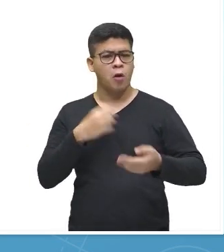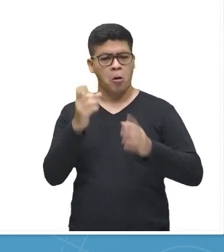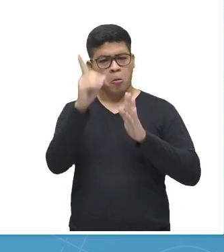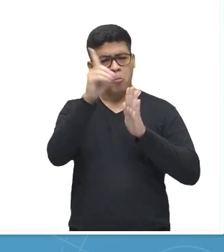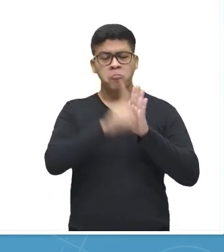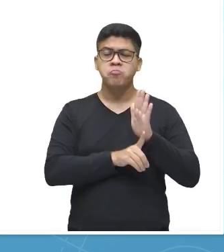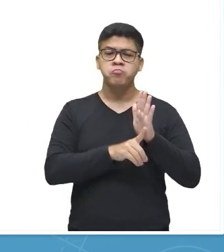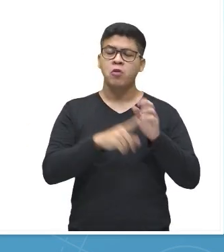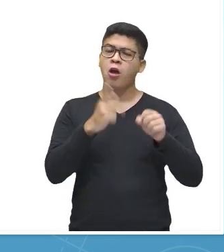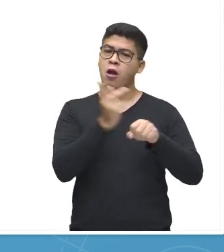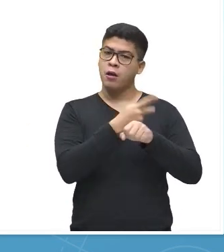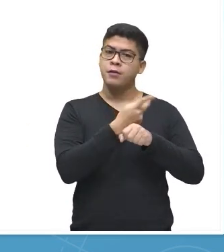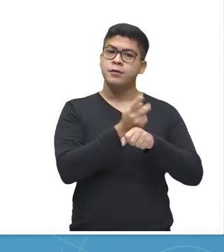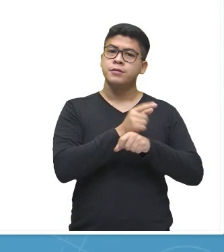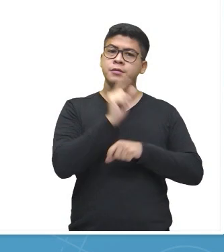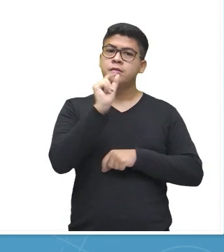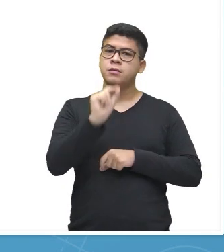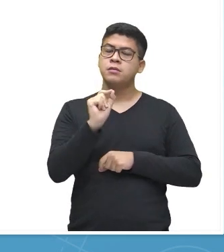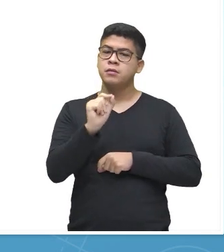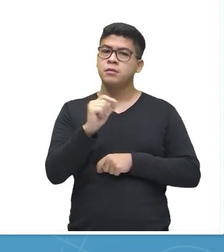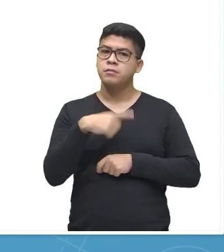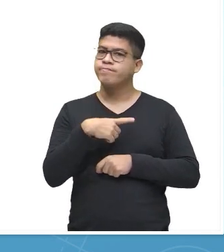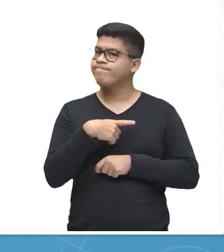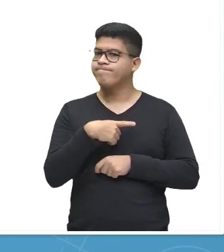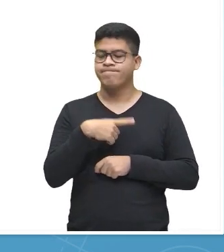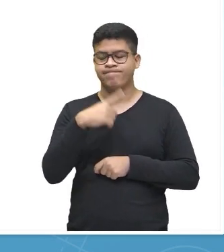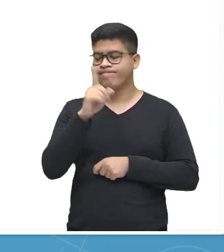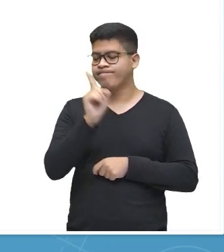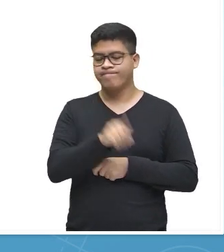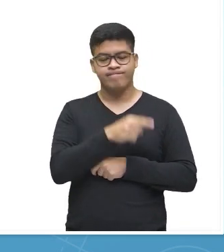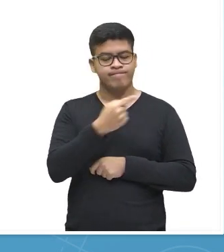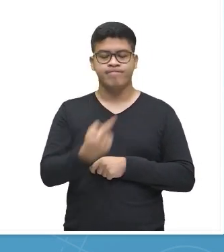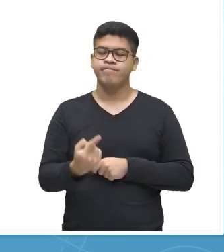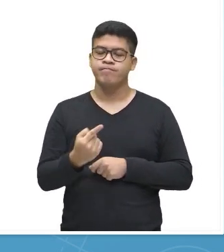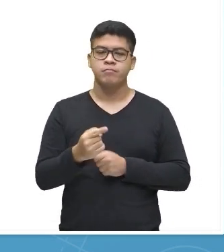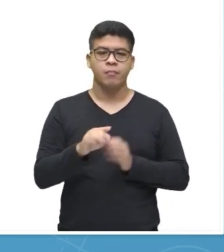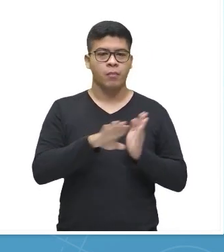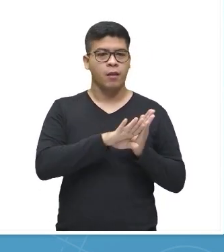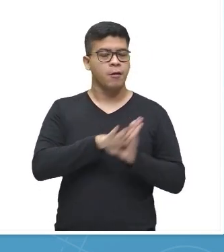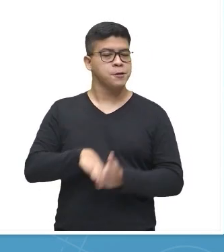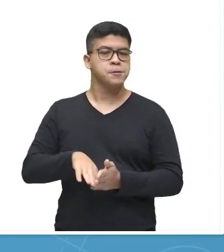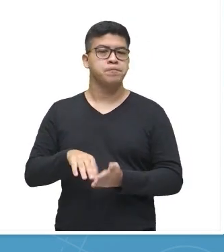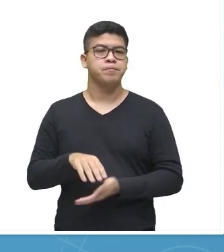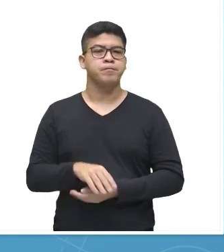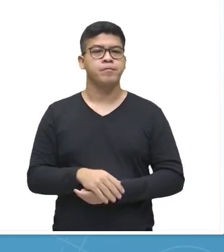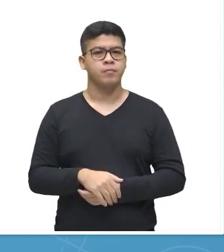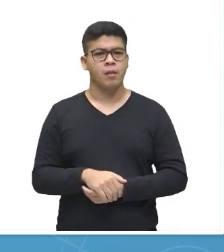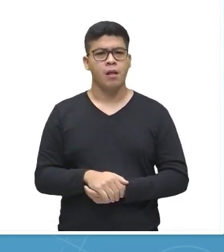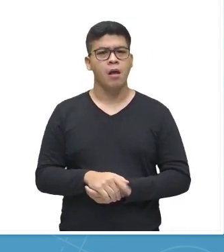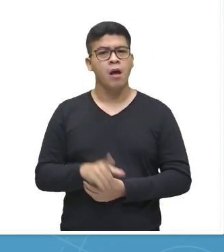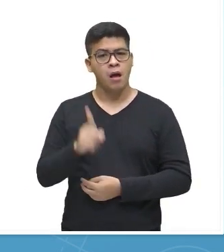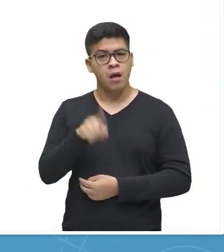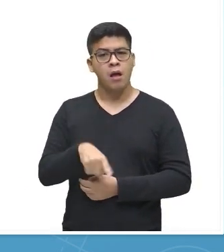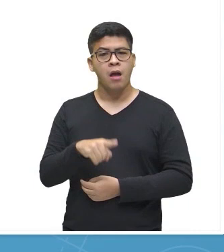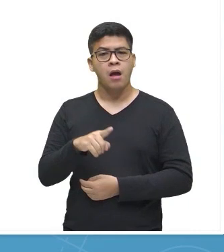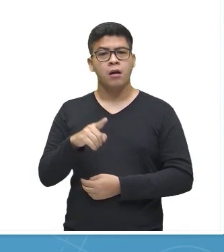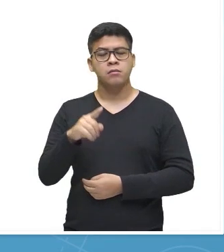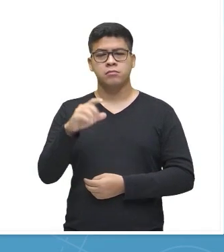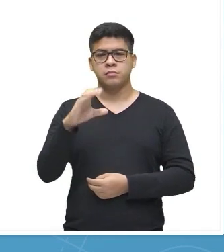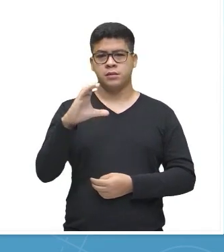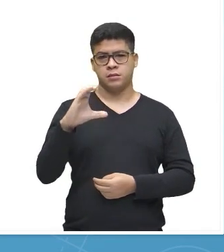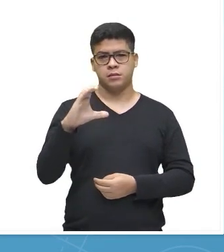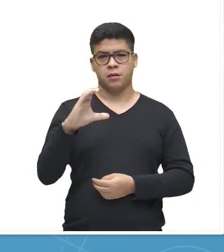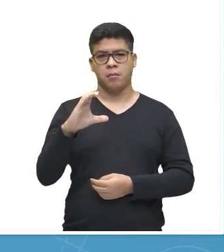direitos. Então, esta aqui fica fora, não é? Se refere à dimensão social do